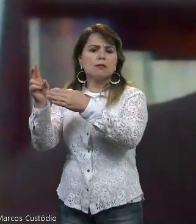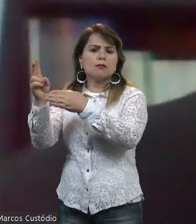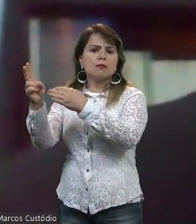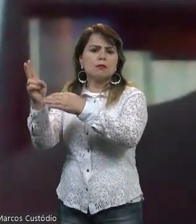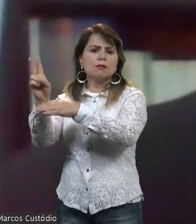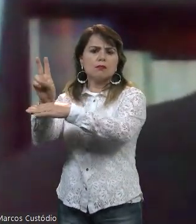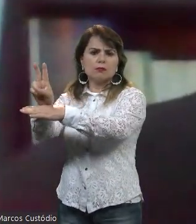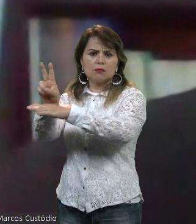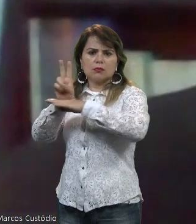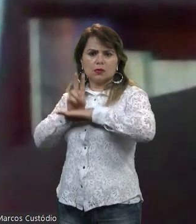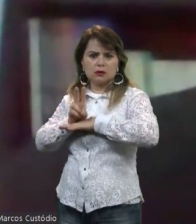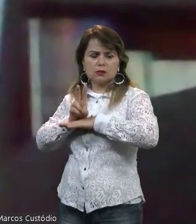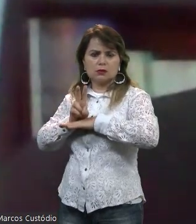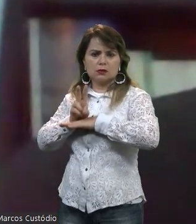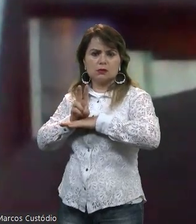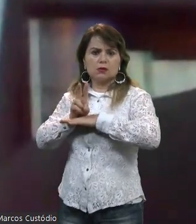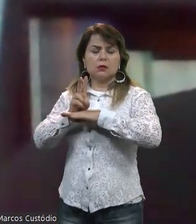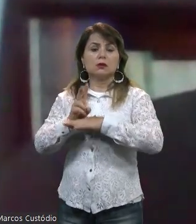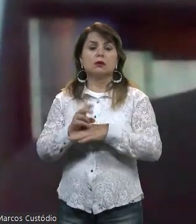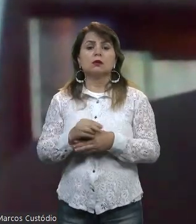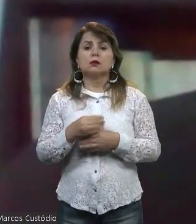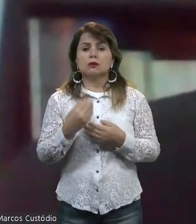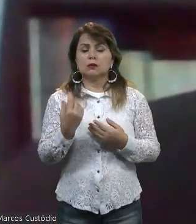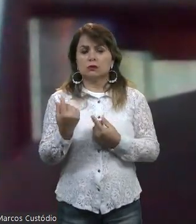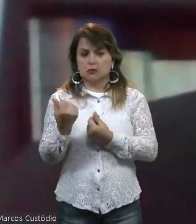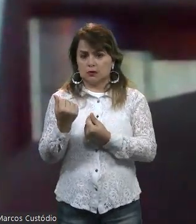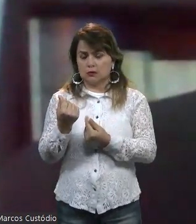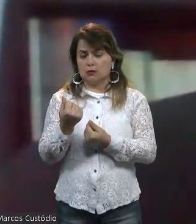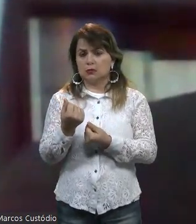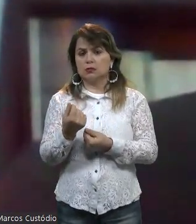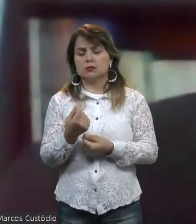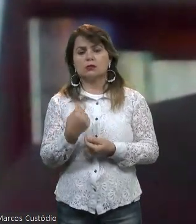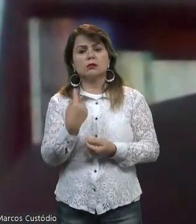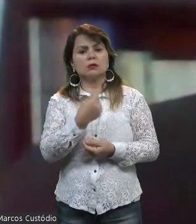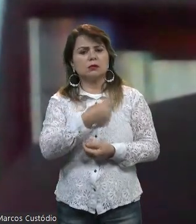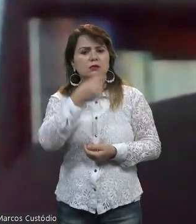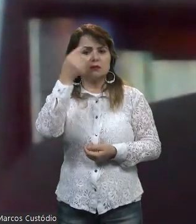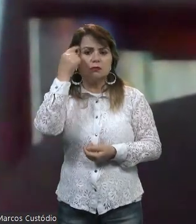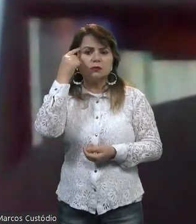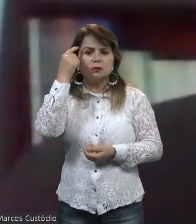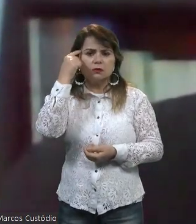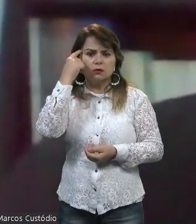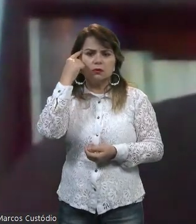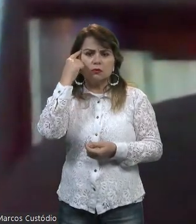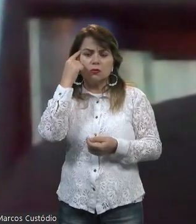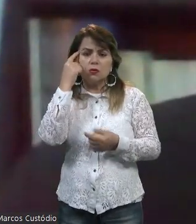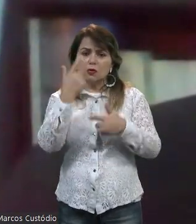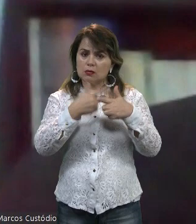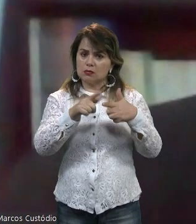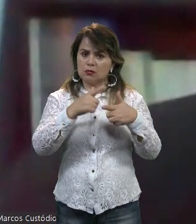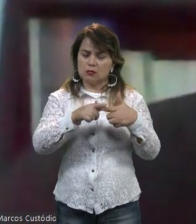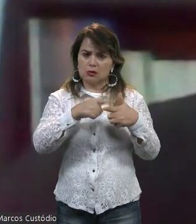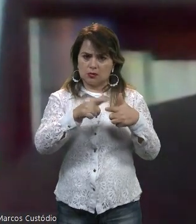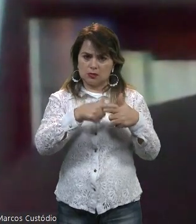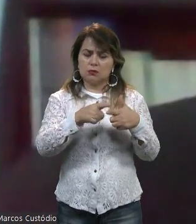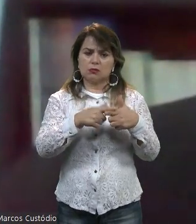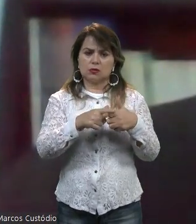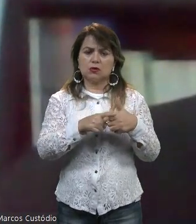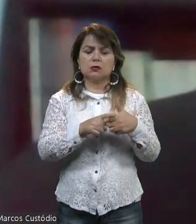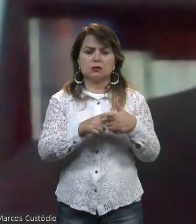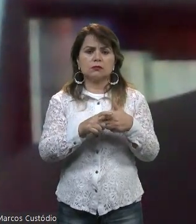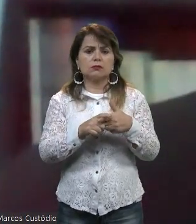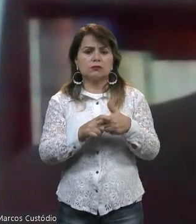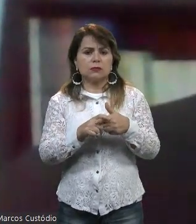de um empréstimo. Então, nós achamos que numa crise dessa seria muito razoável dar essa sobrevida,